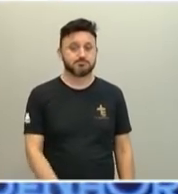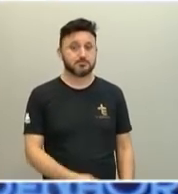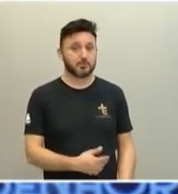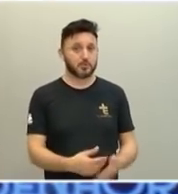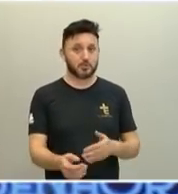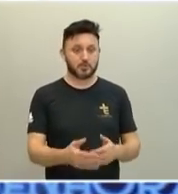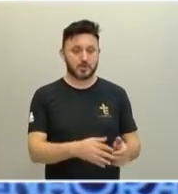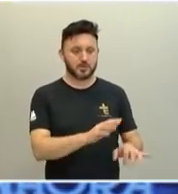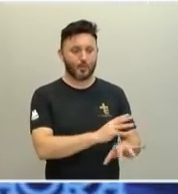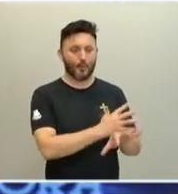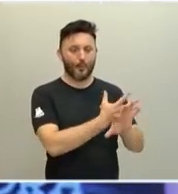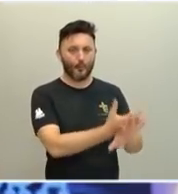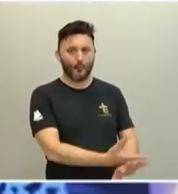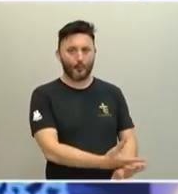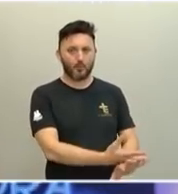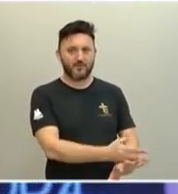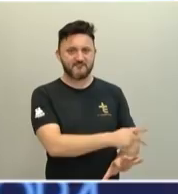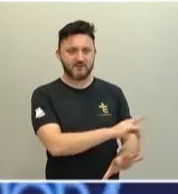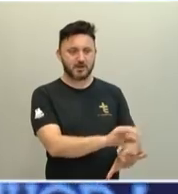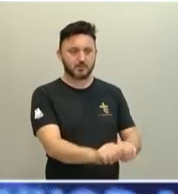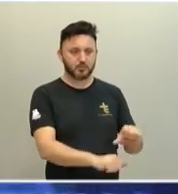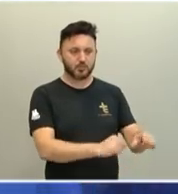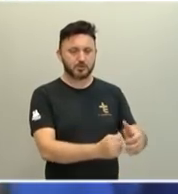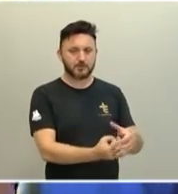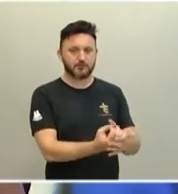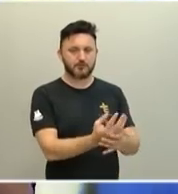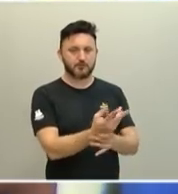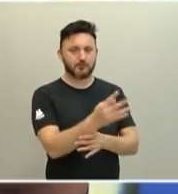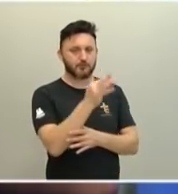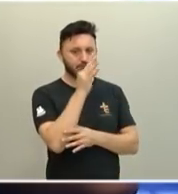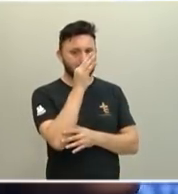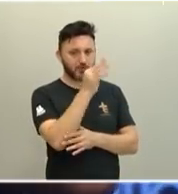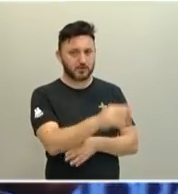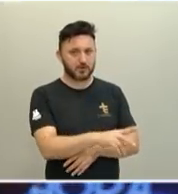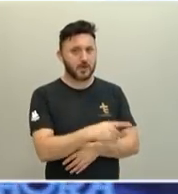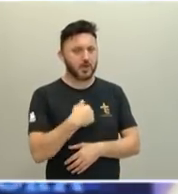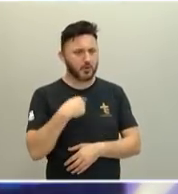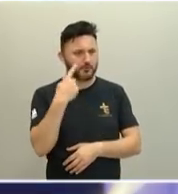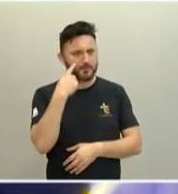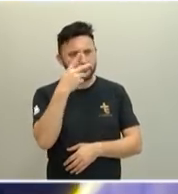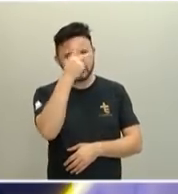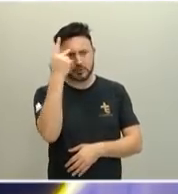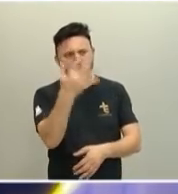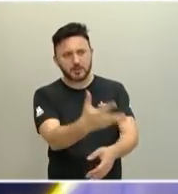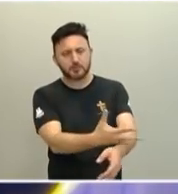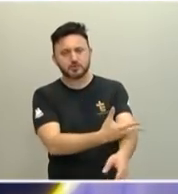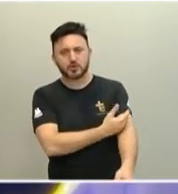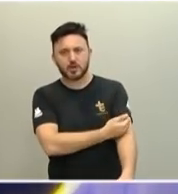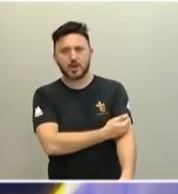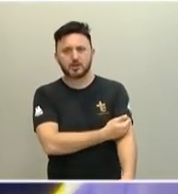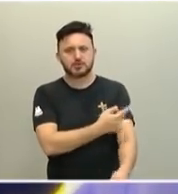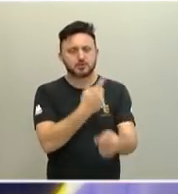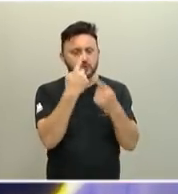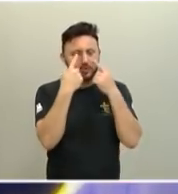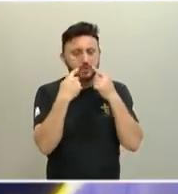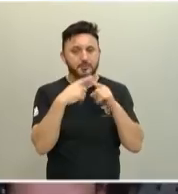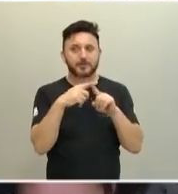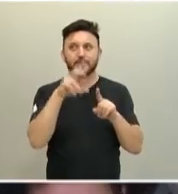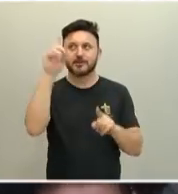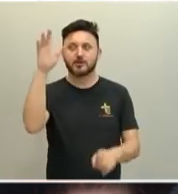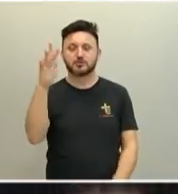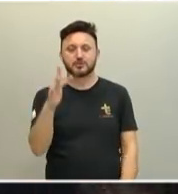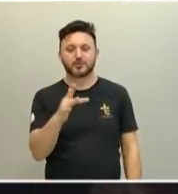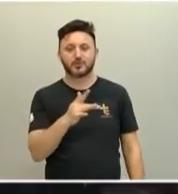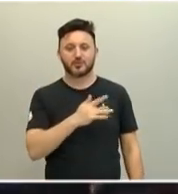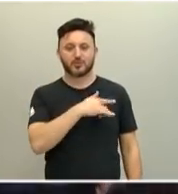flor. Eu estou vendo que tem pessoas emocionadas, que estão chorando. Mas tá, por quê? É porque Deus está tocando teu coração e dizendo a